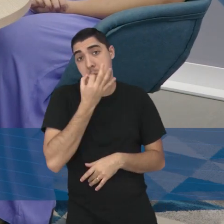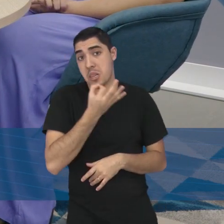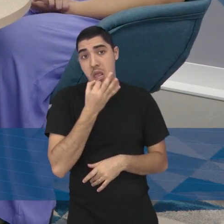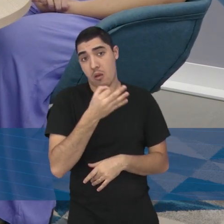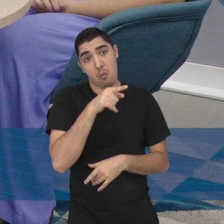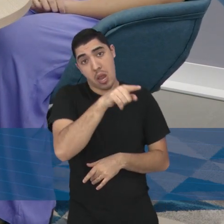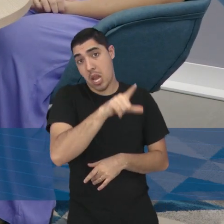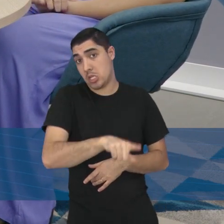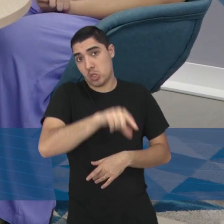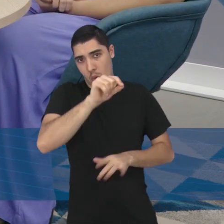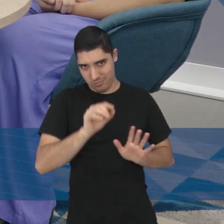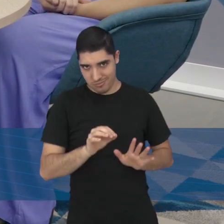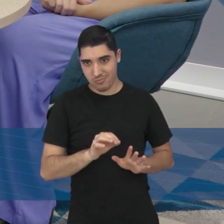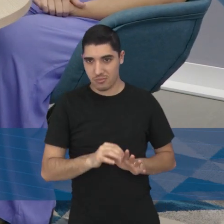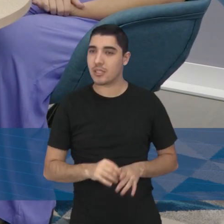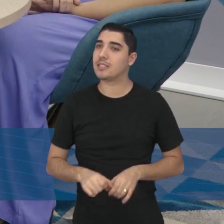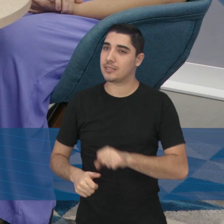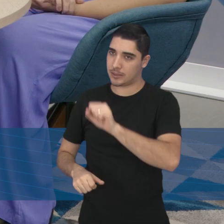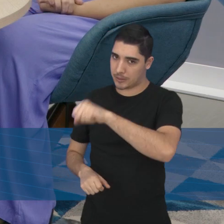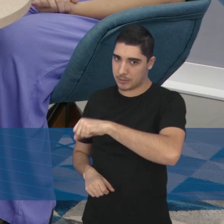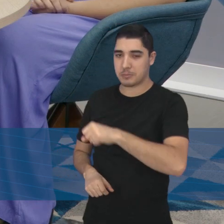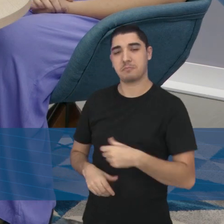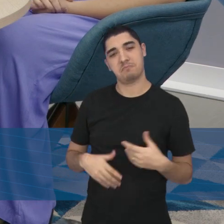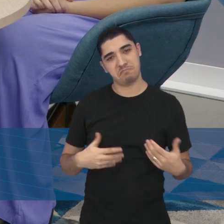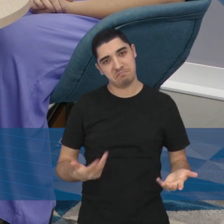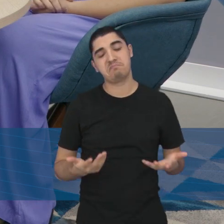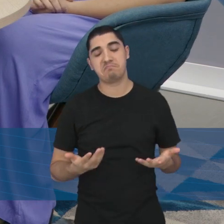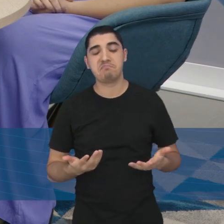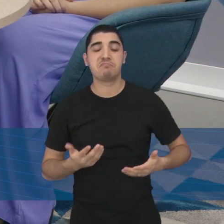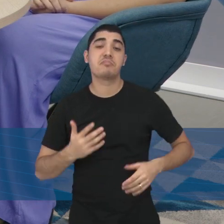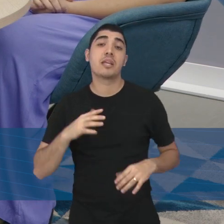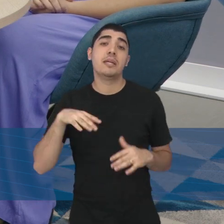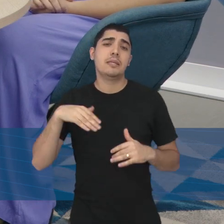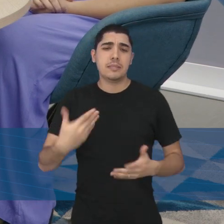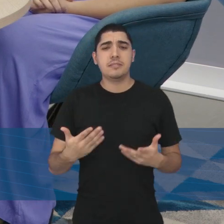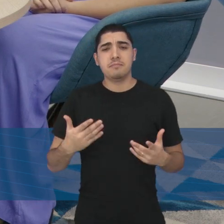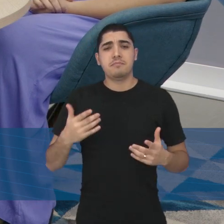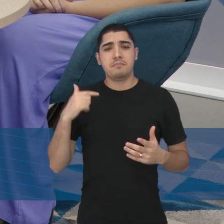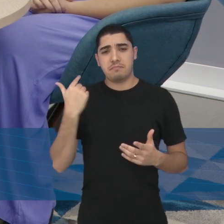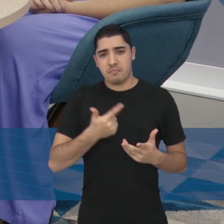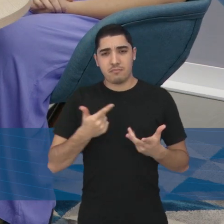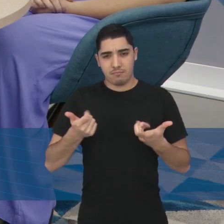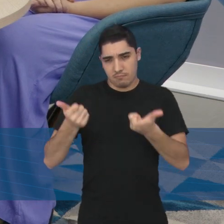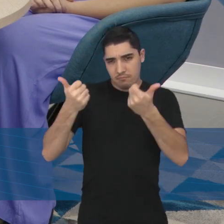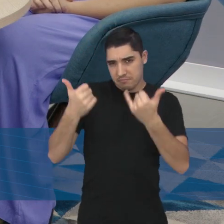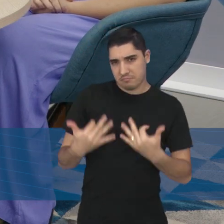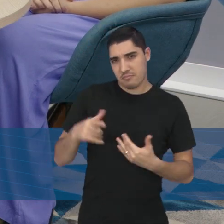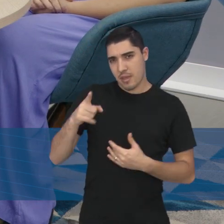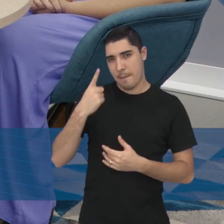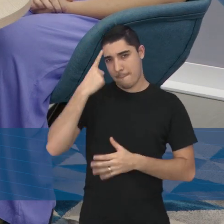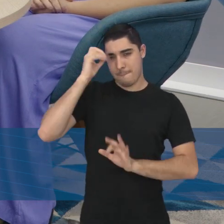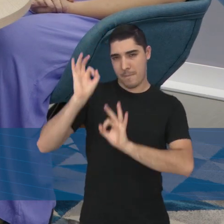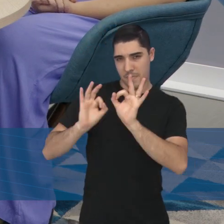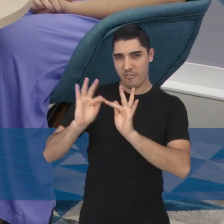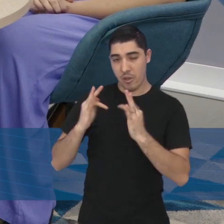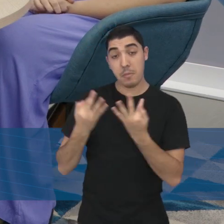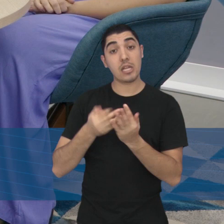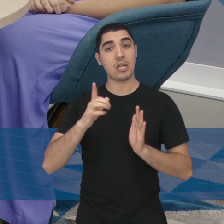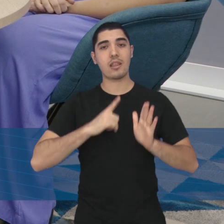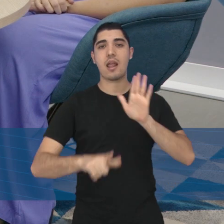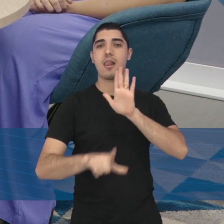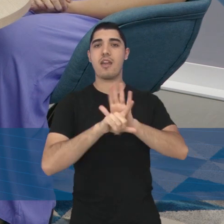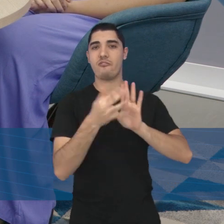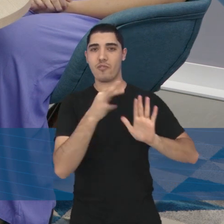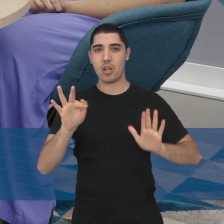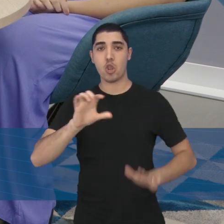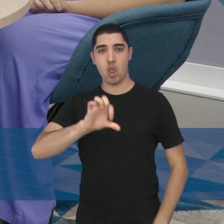terceiros. Exatamente. Bacana. Bom, e aí, falando sobre o planejamento familiar, nós temos uma lei federal,